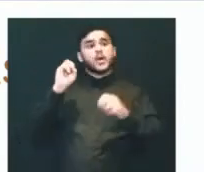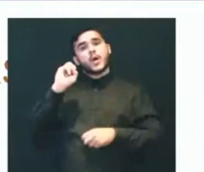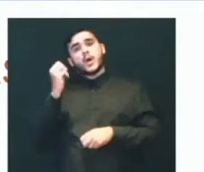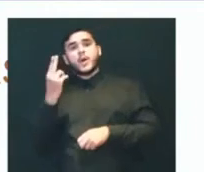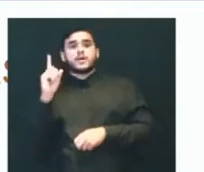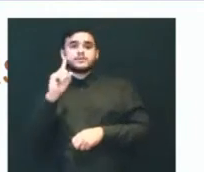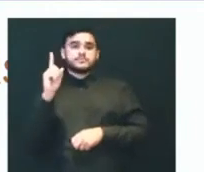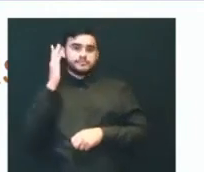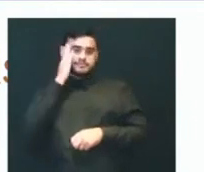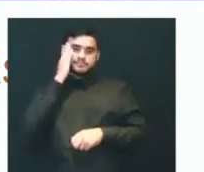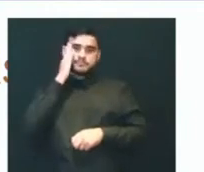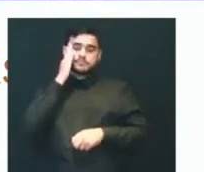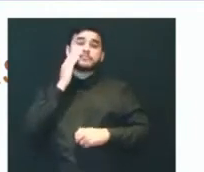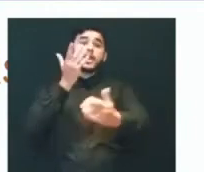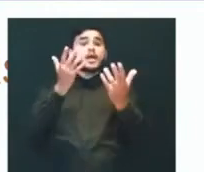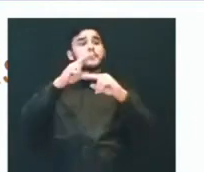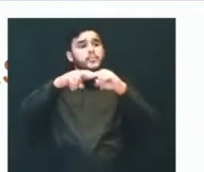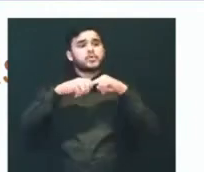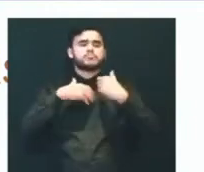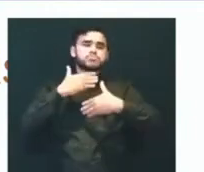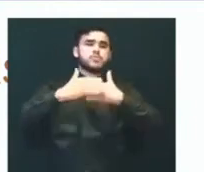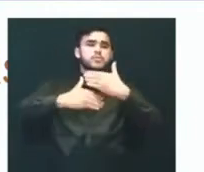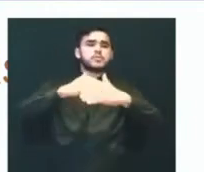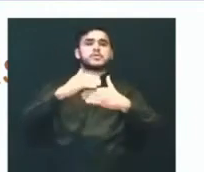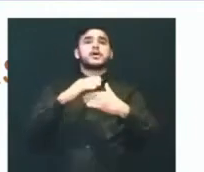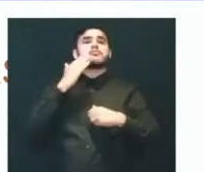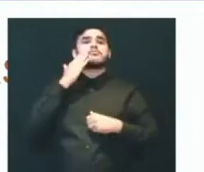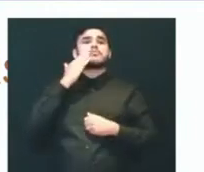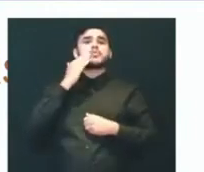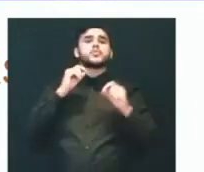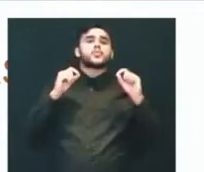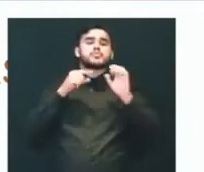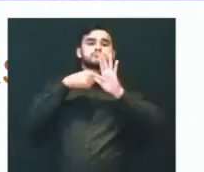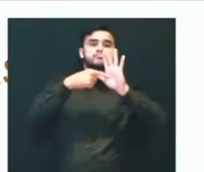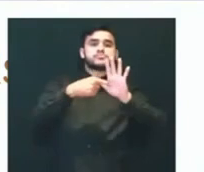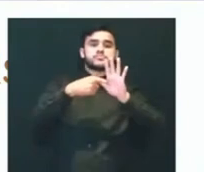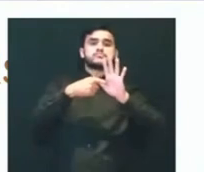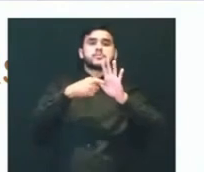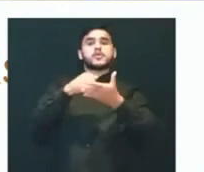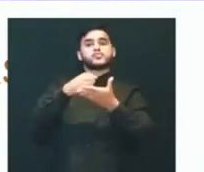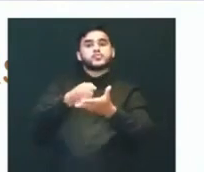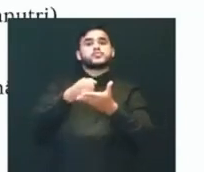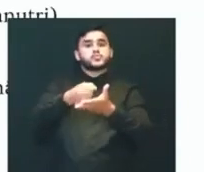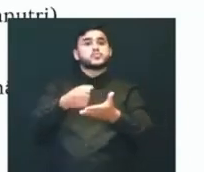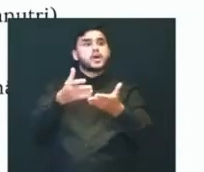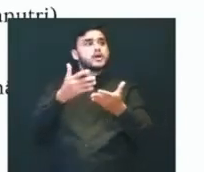não, que é uma habilidade que a gente vai desenvolvendo realmente com com ajuda.